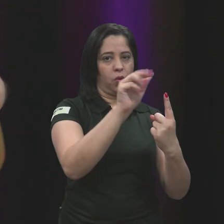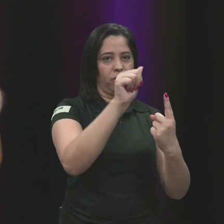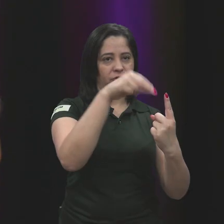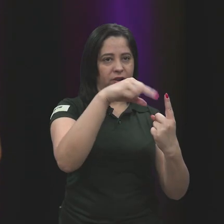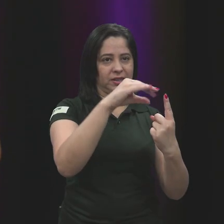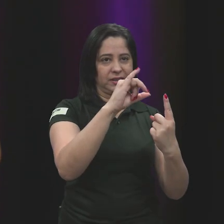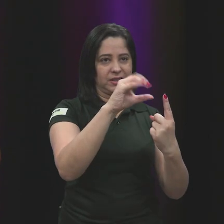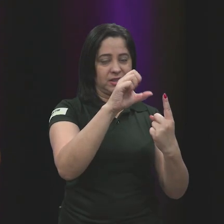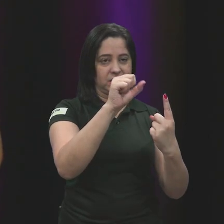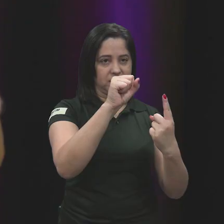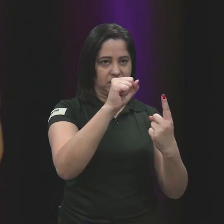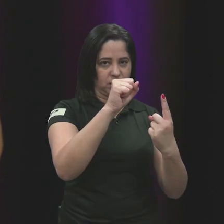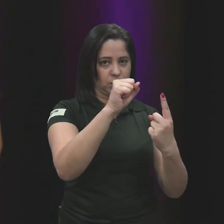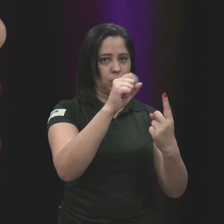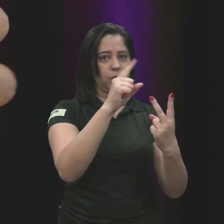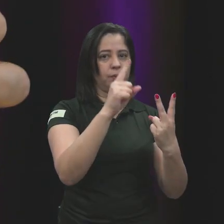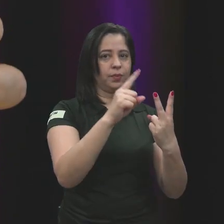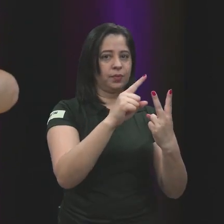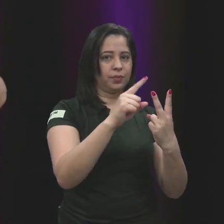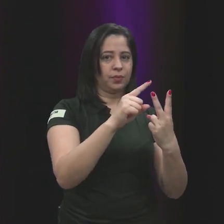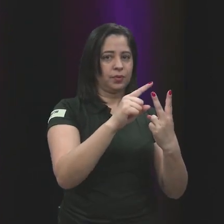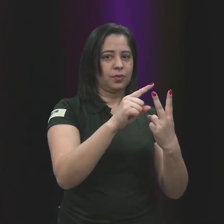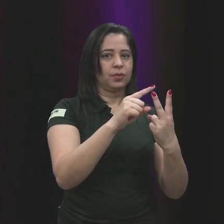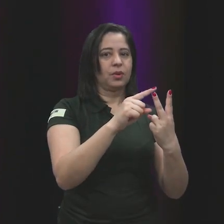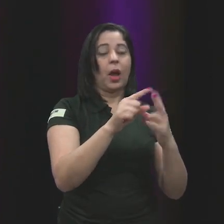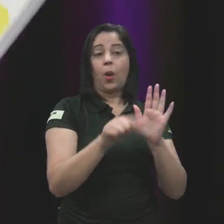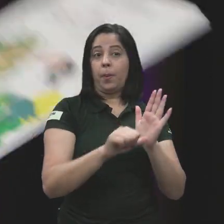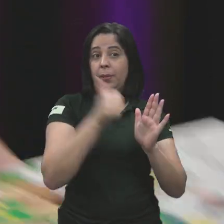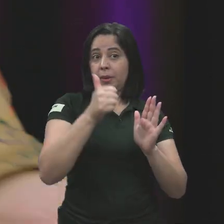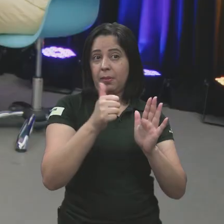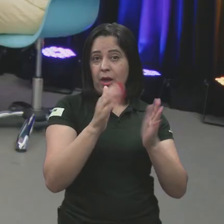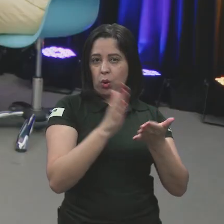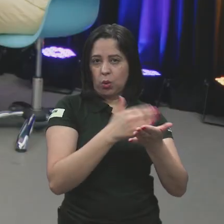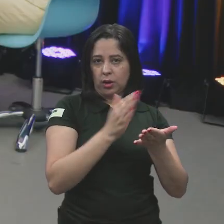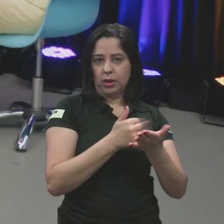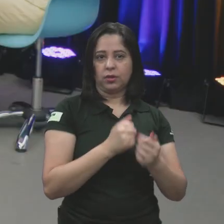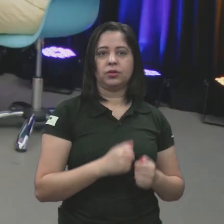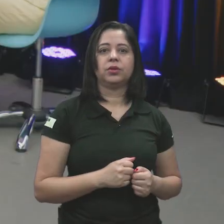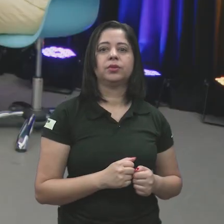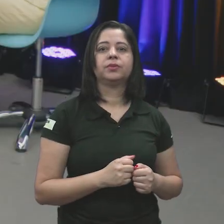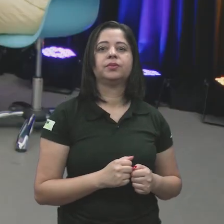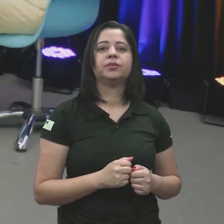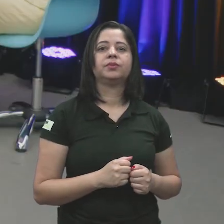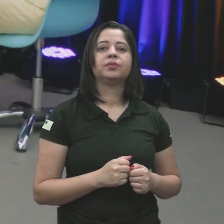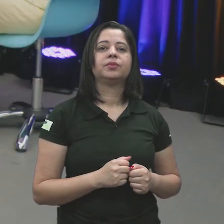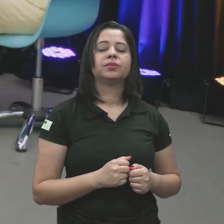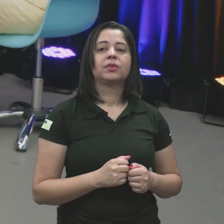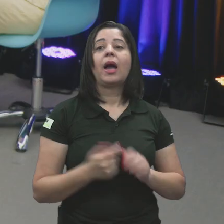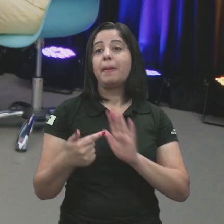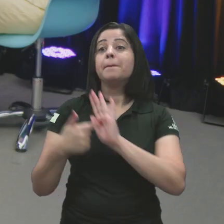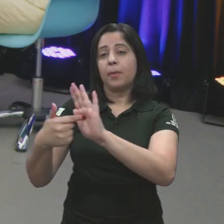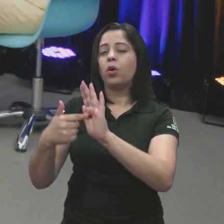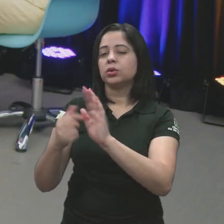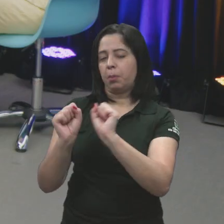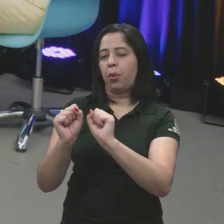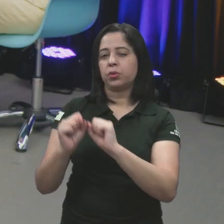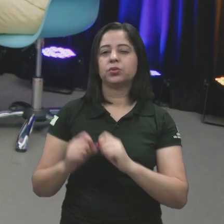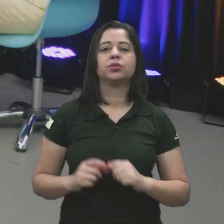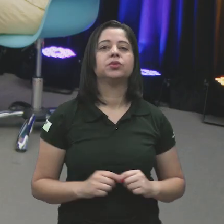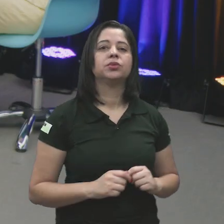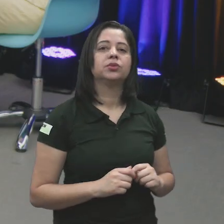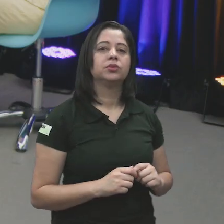o nome Sonhos de Francisco. Esse foi o primeiro livro. Depois, tem todos esses outros livros. Pega todos aí, só pra gente mostrar